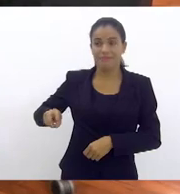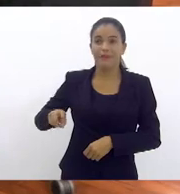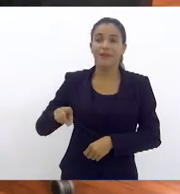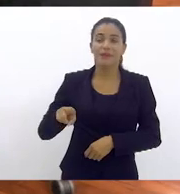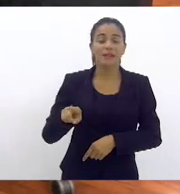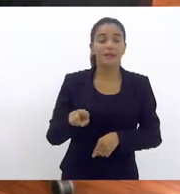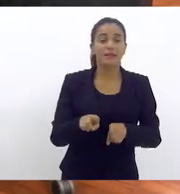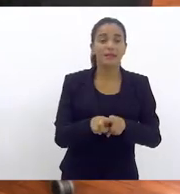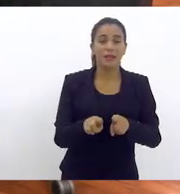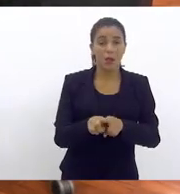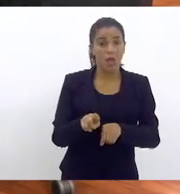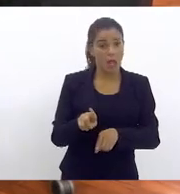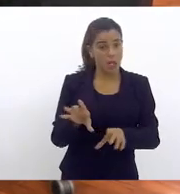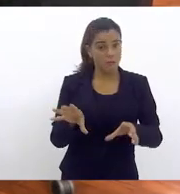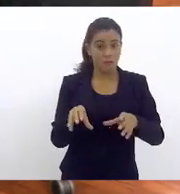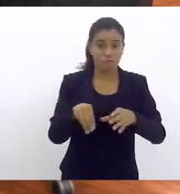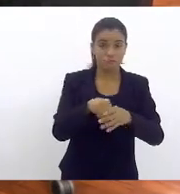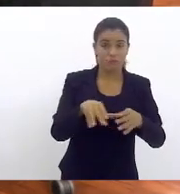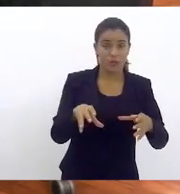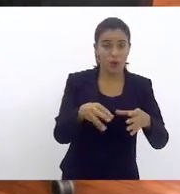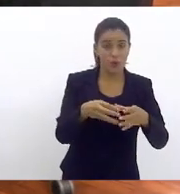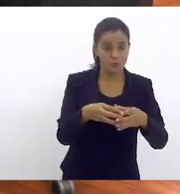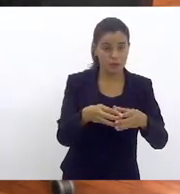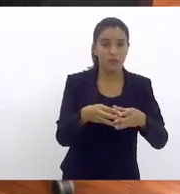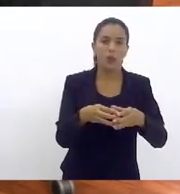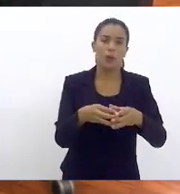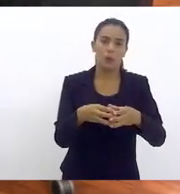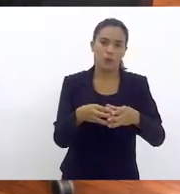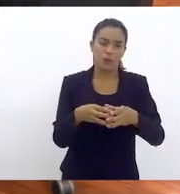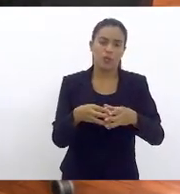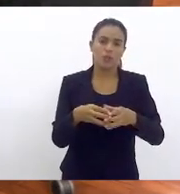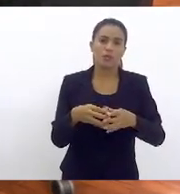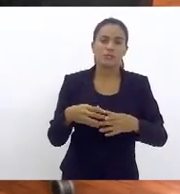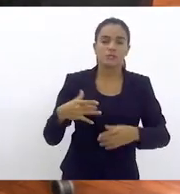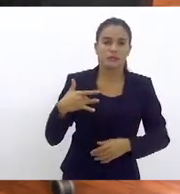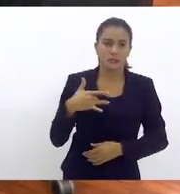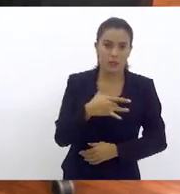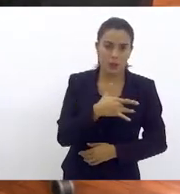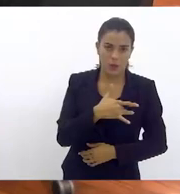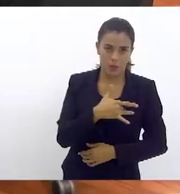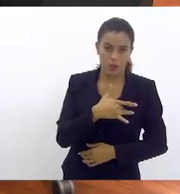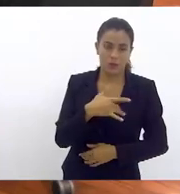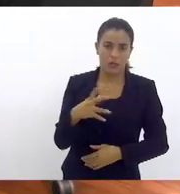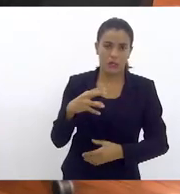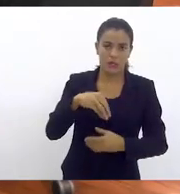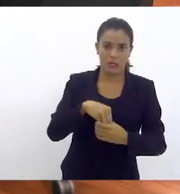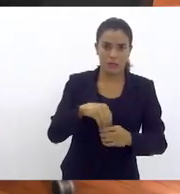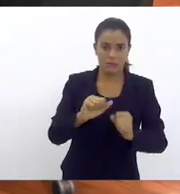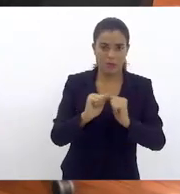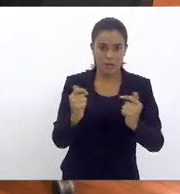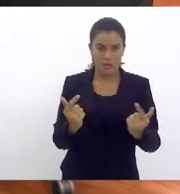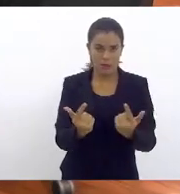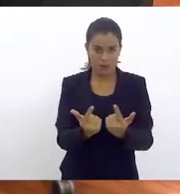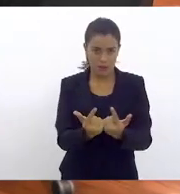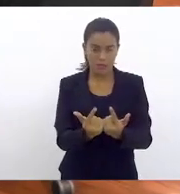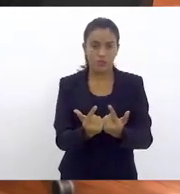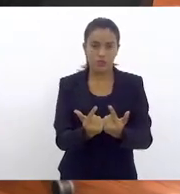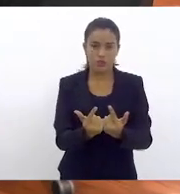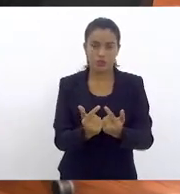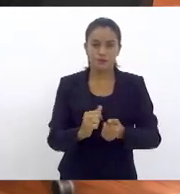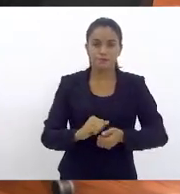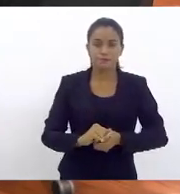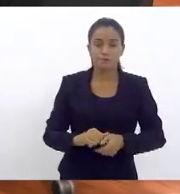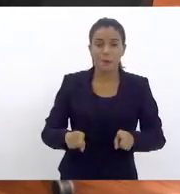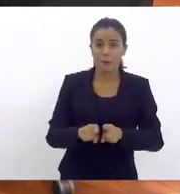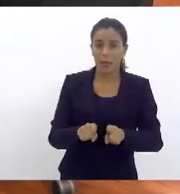saúde da Assembleia Legislativa experiência inclusive no na administração do executivo da cidade de